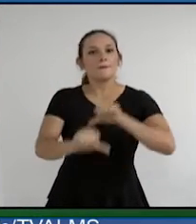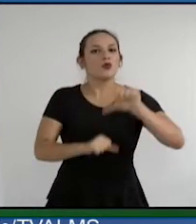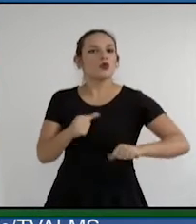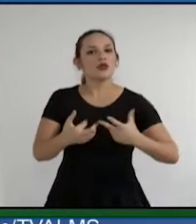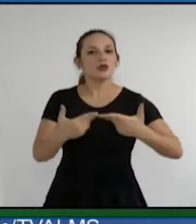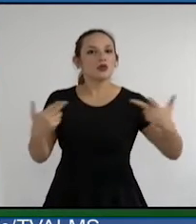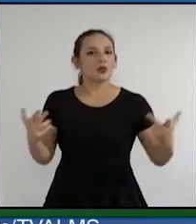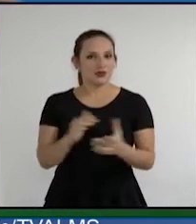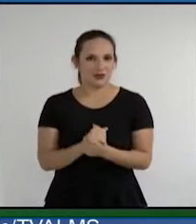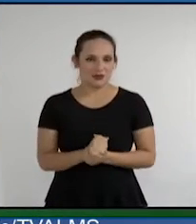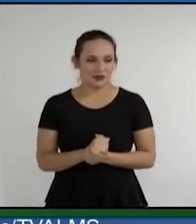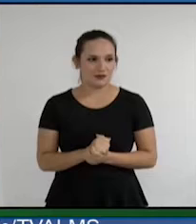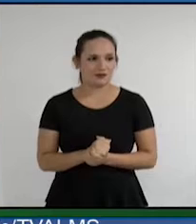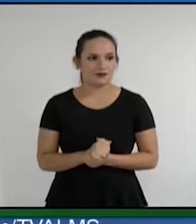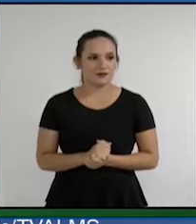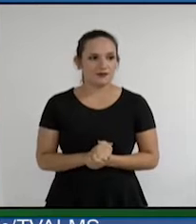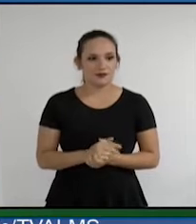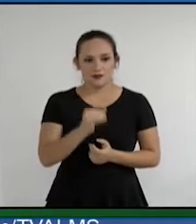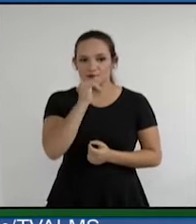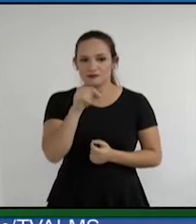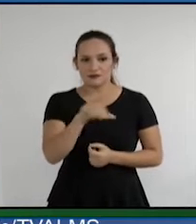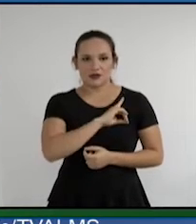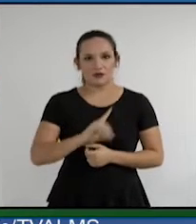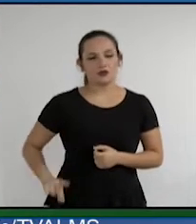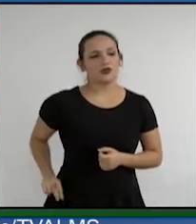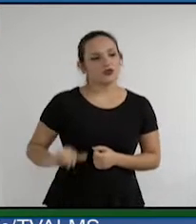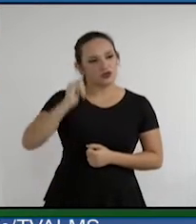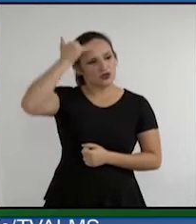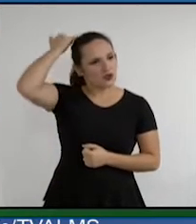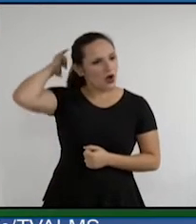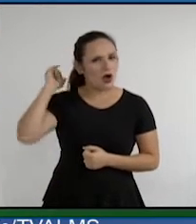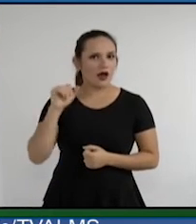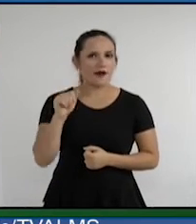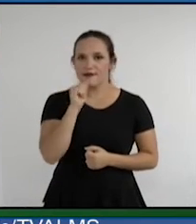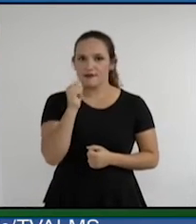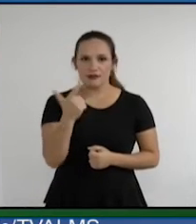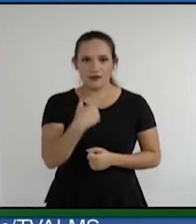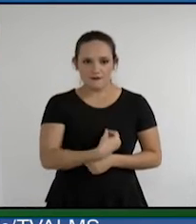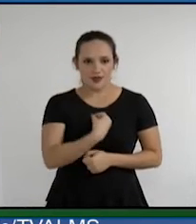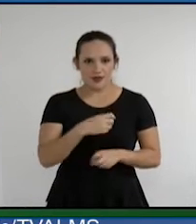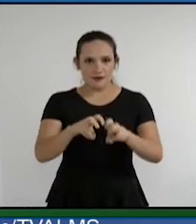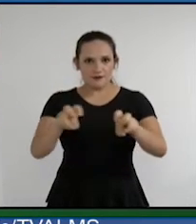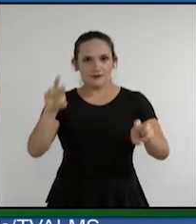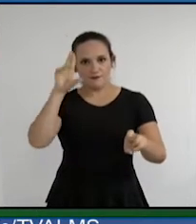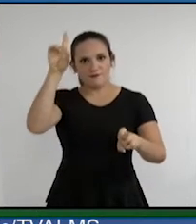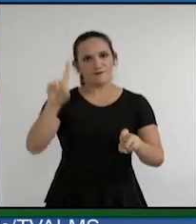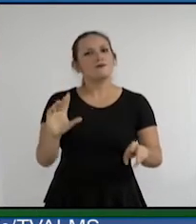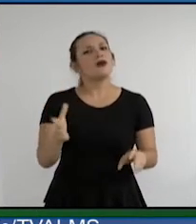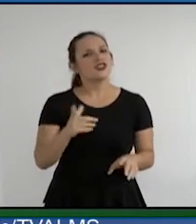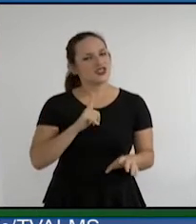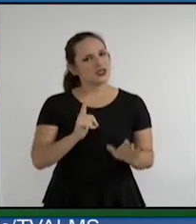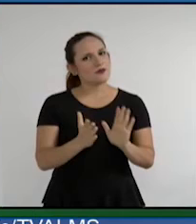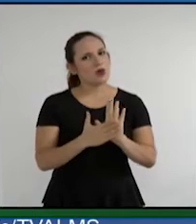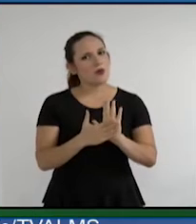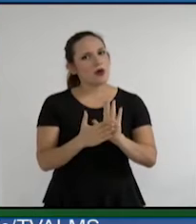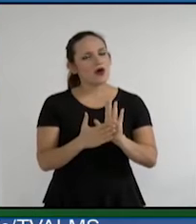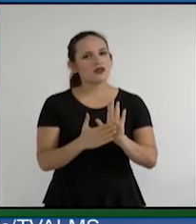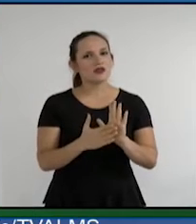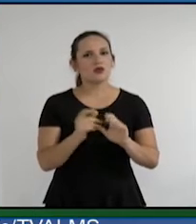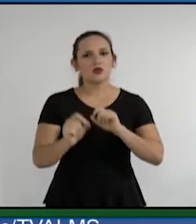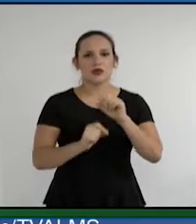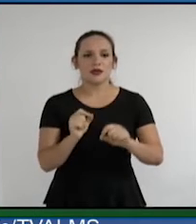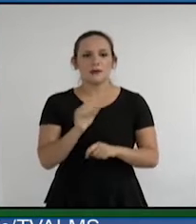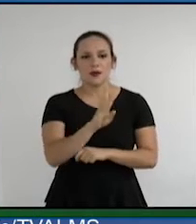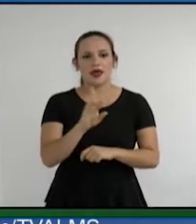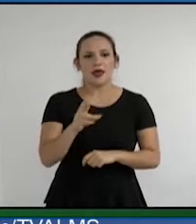acontecer. O deputado Júnior Mock não está aqui na mesa, mas foi uma proposta nossa, assinada por vários deputados aqui, em relação à